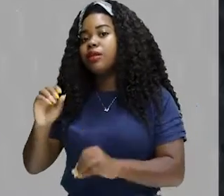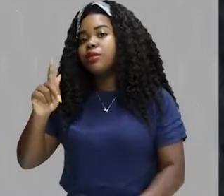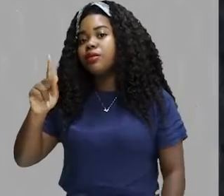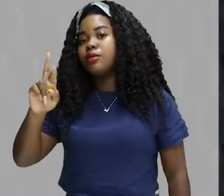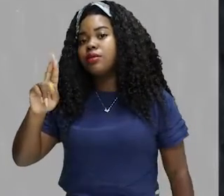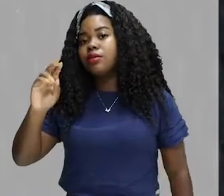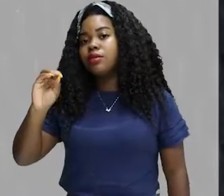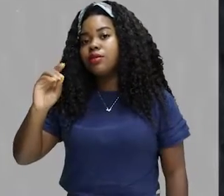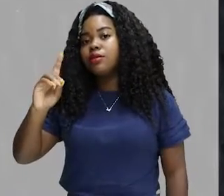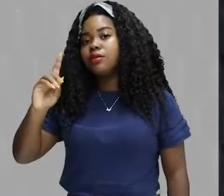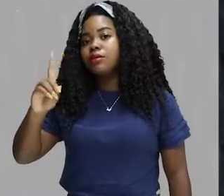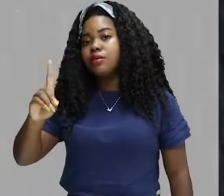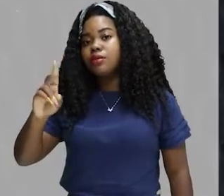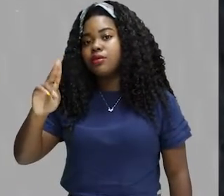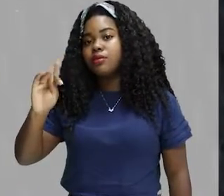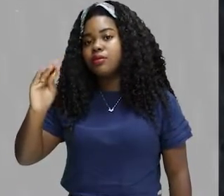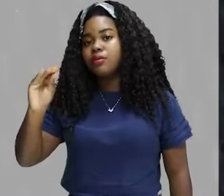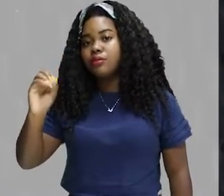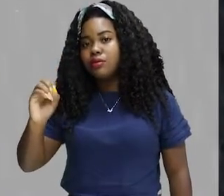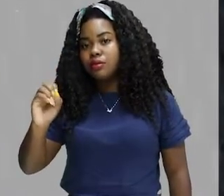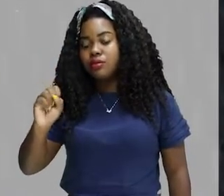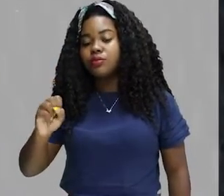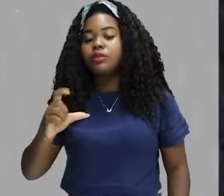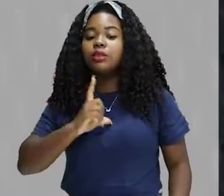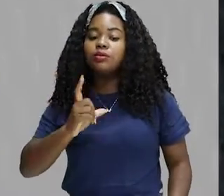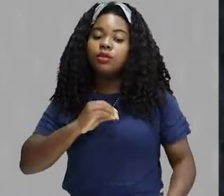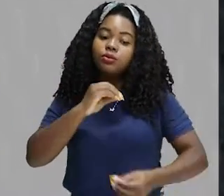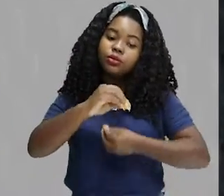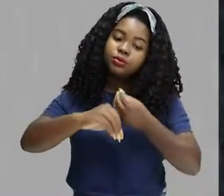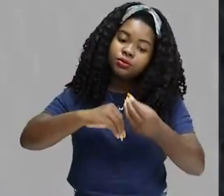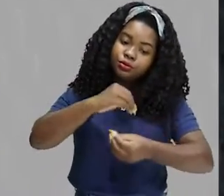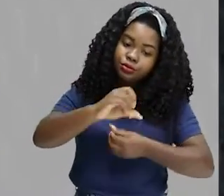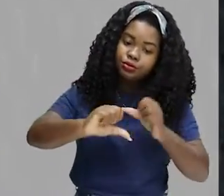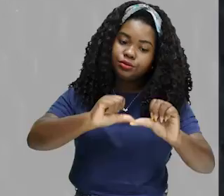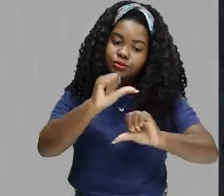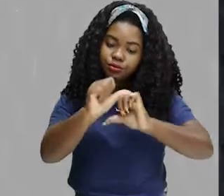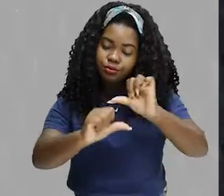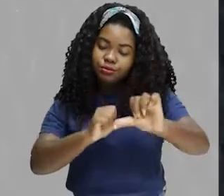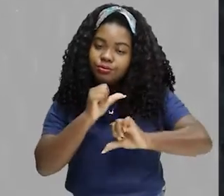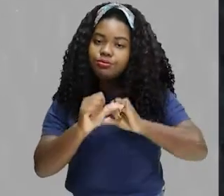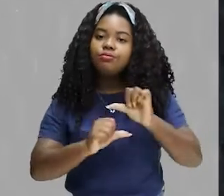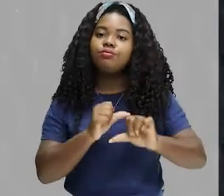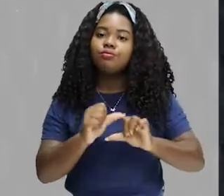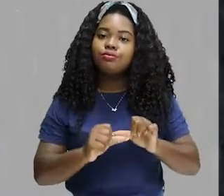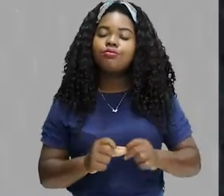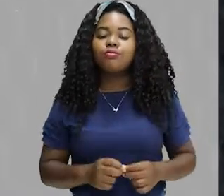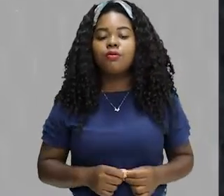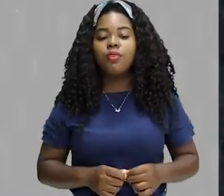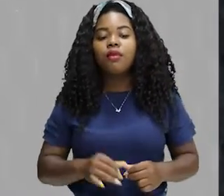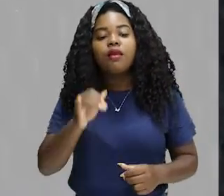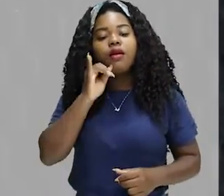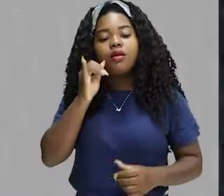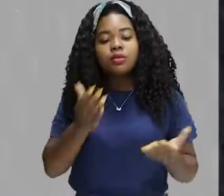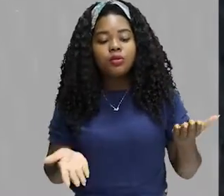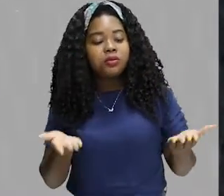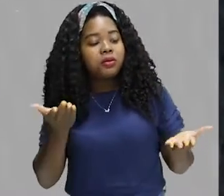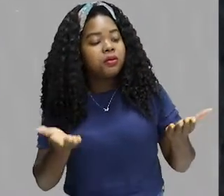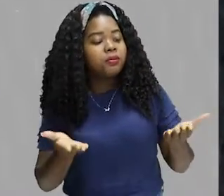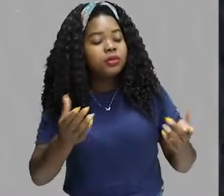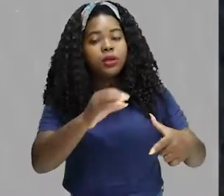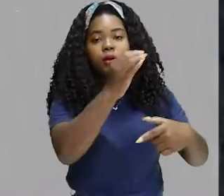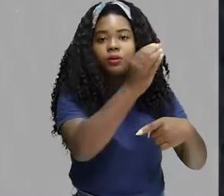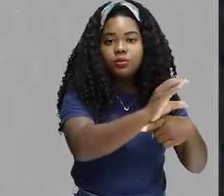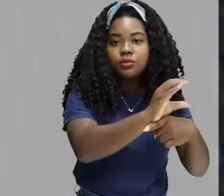uma modificação na intimidade da matéria. Então, se a gente comparar o gás carbônico e a